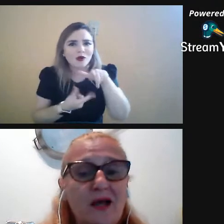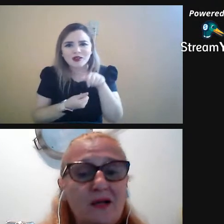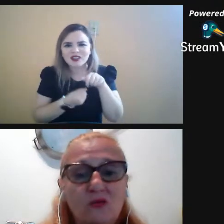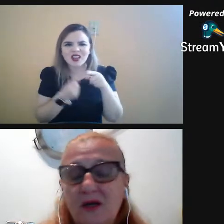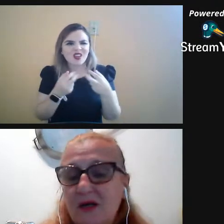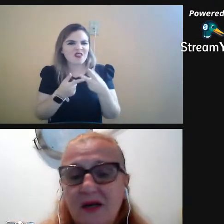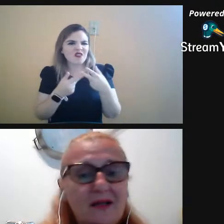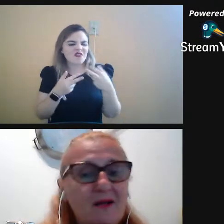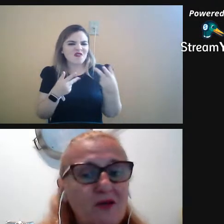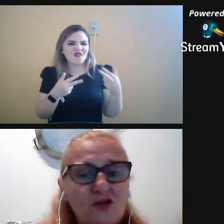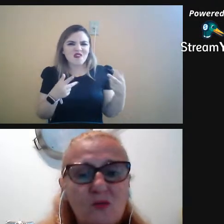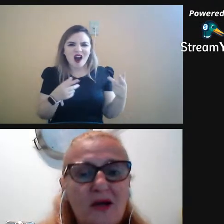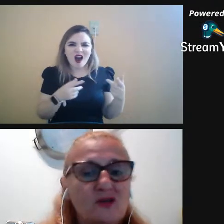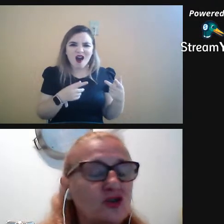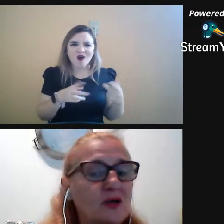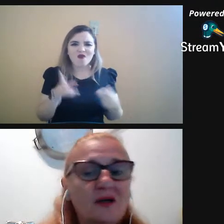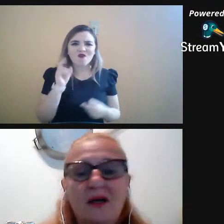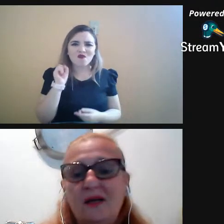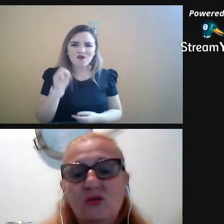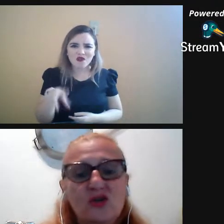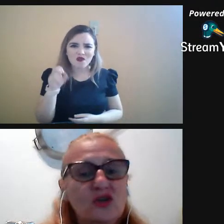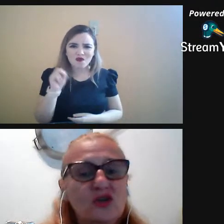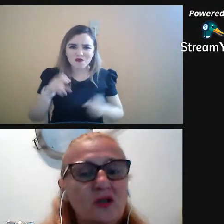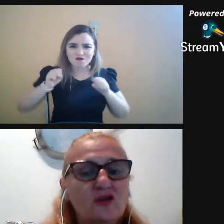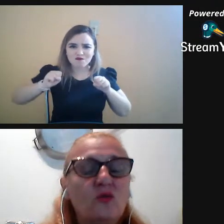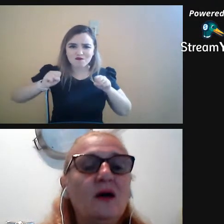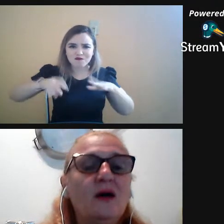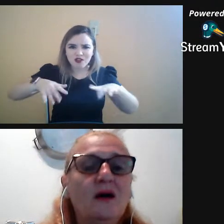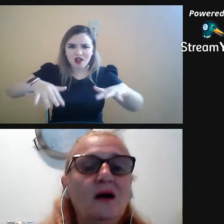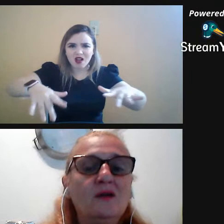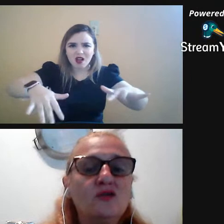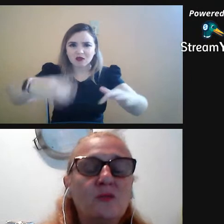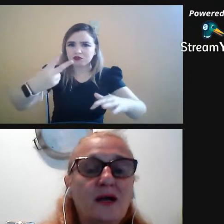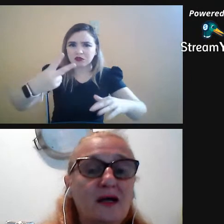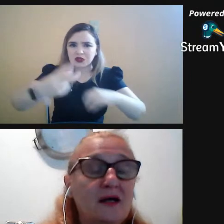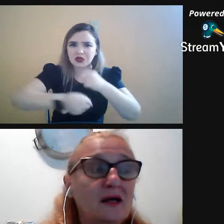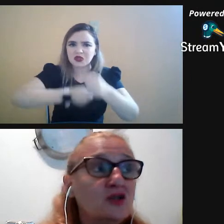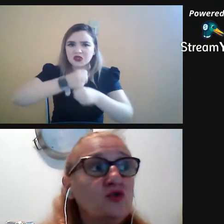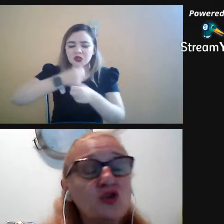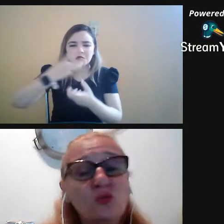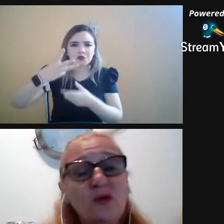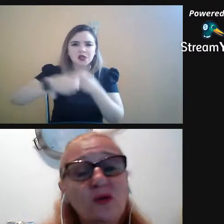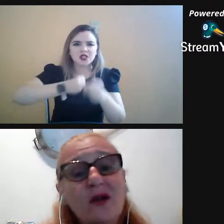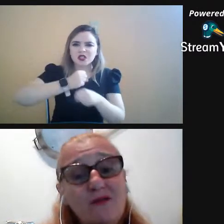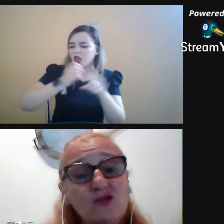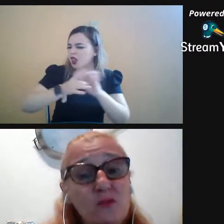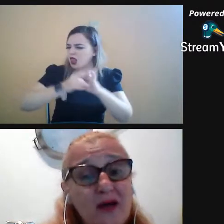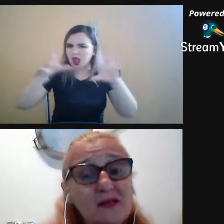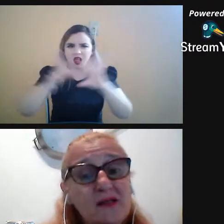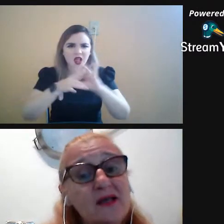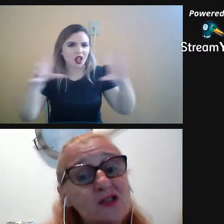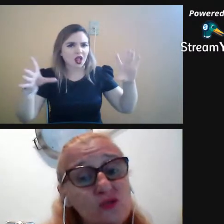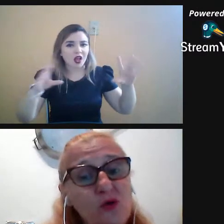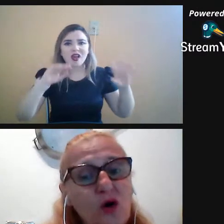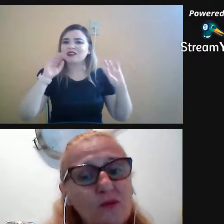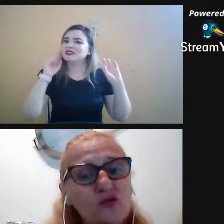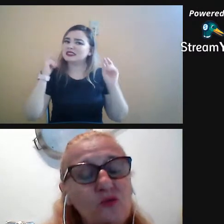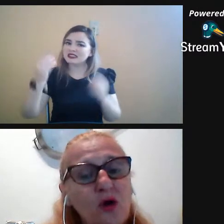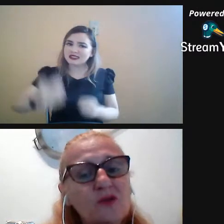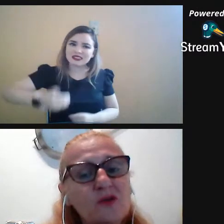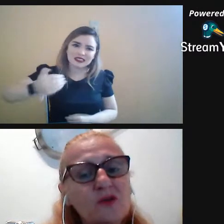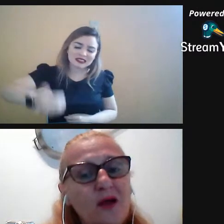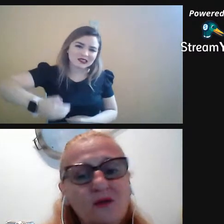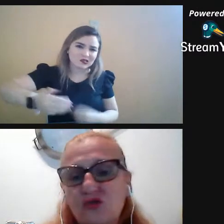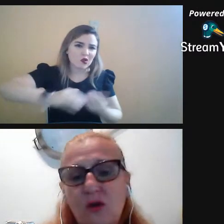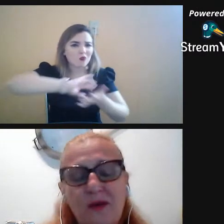sendo liberados cada vez mais, há 2, 3 anos para cá, estão destruindo cada vez mais esses biomas.